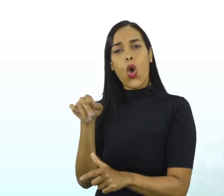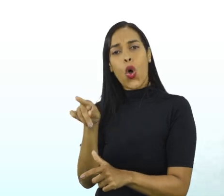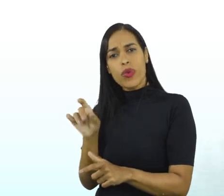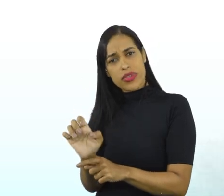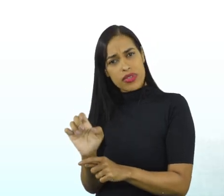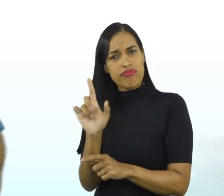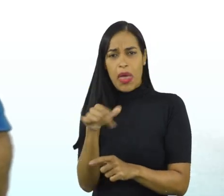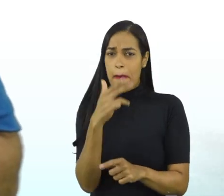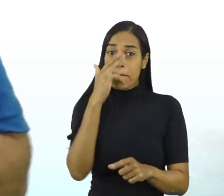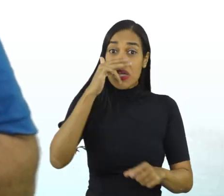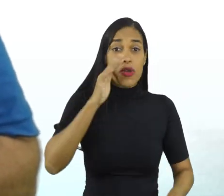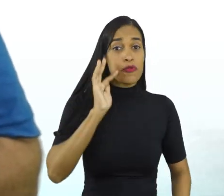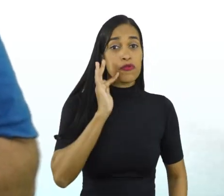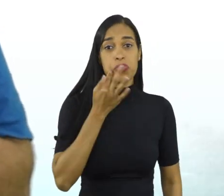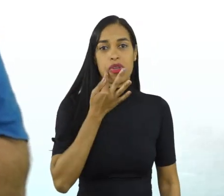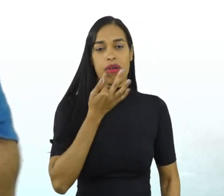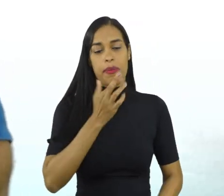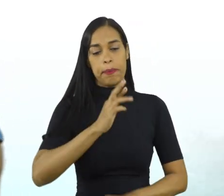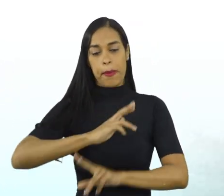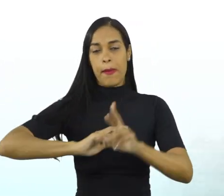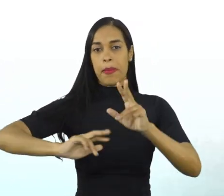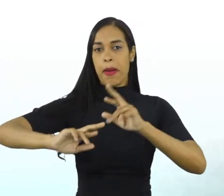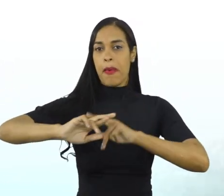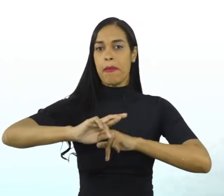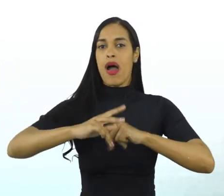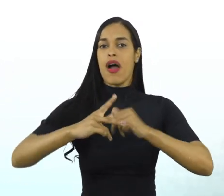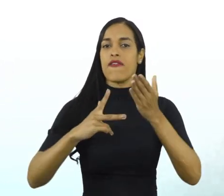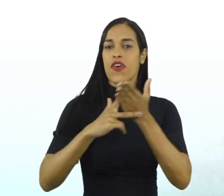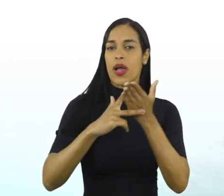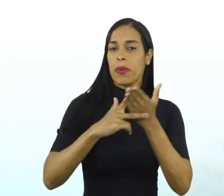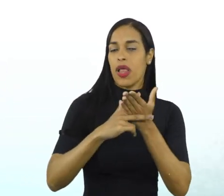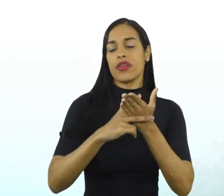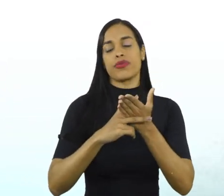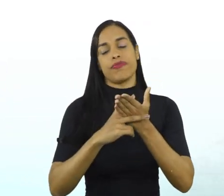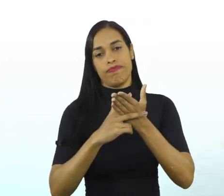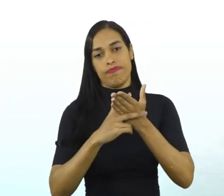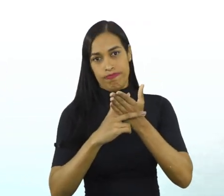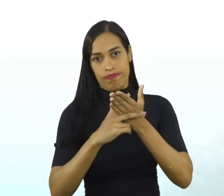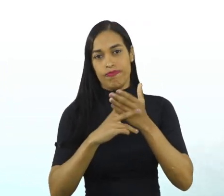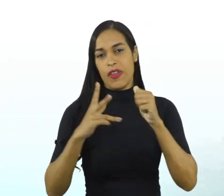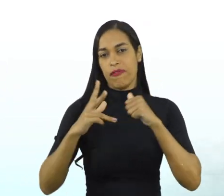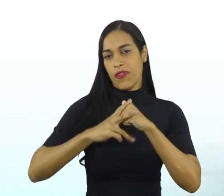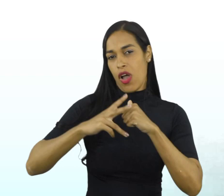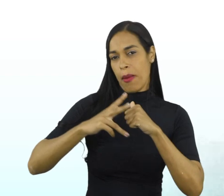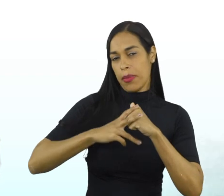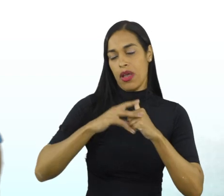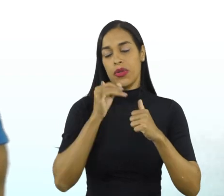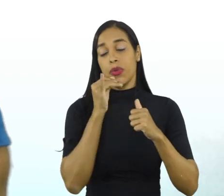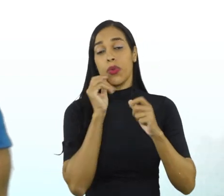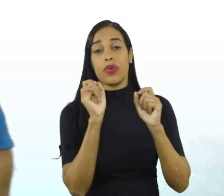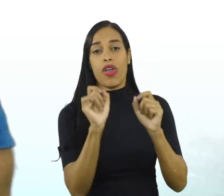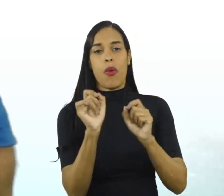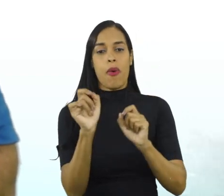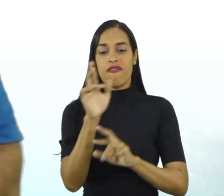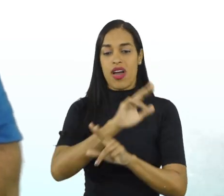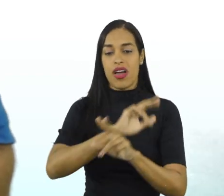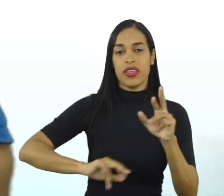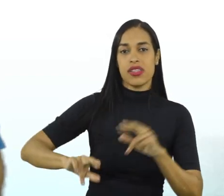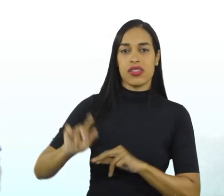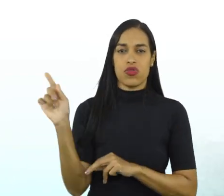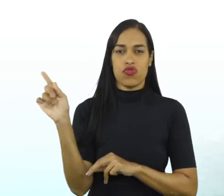essa diversidade vocabular, isso aí corresponde, né, à questão dessa variação. Uma variação que